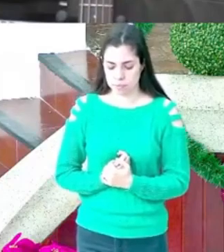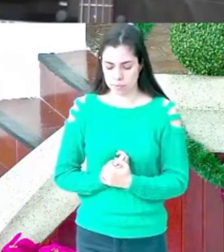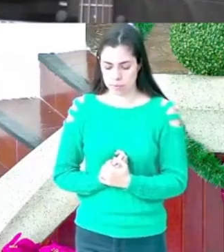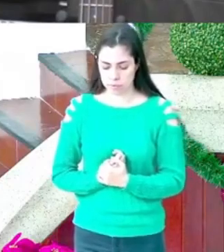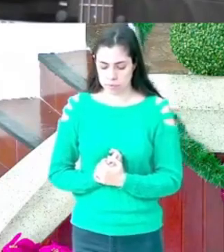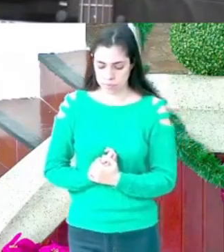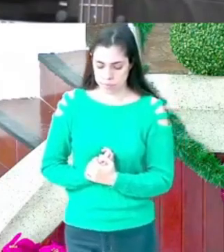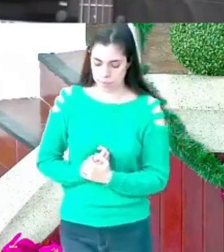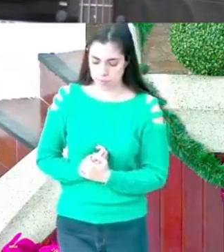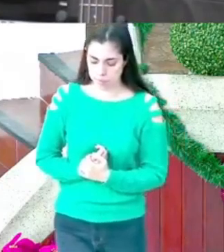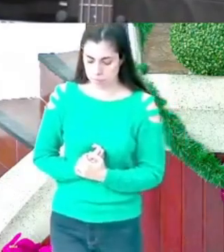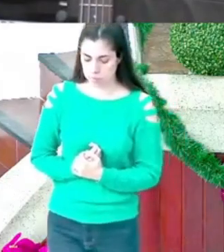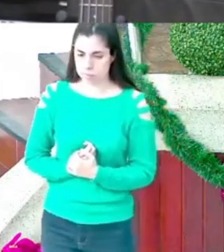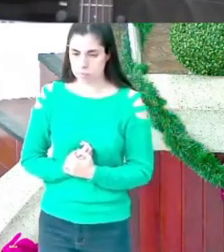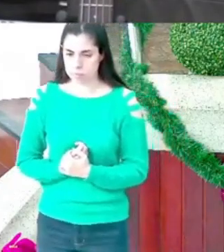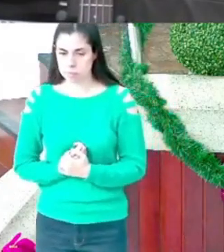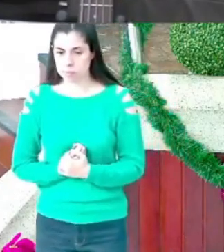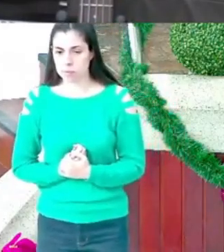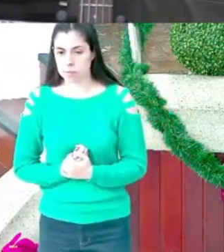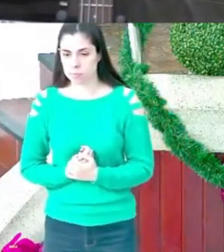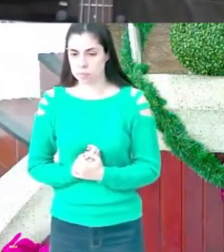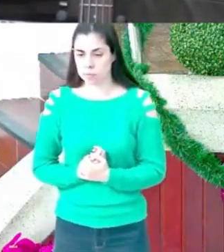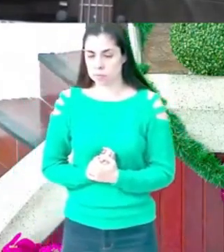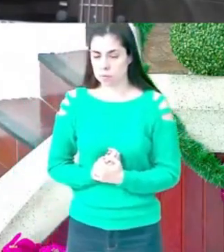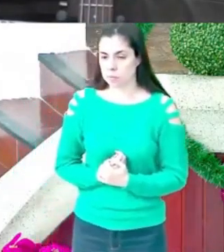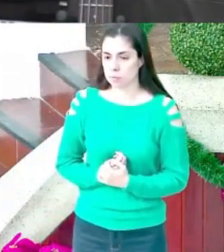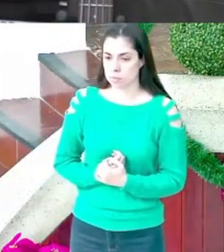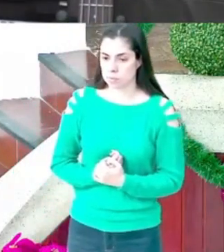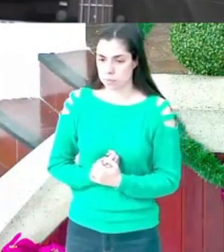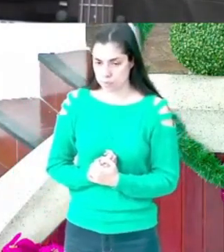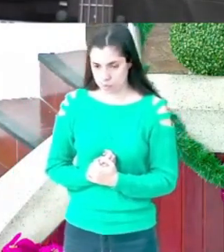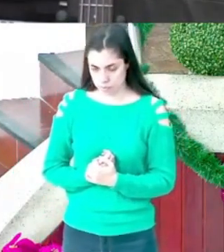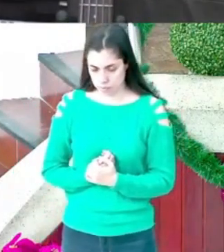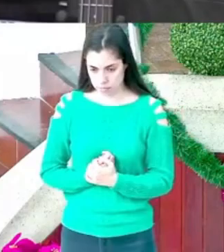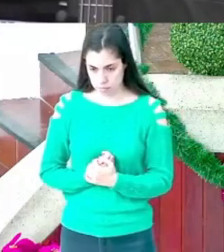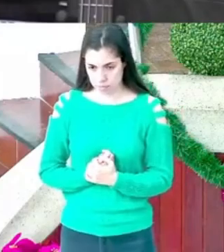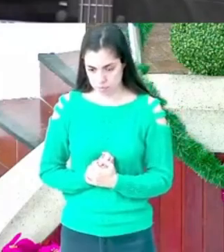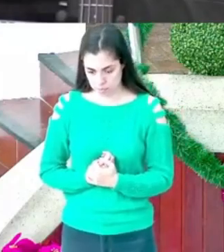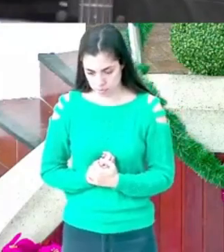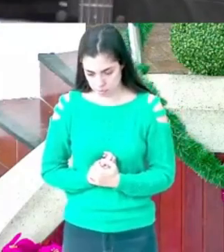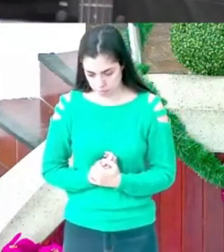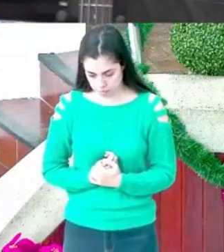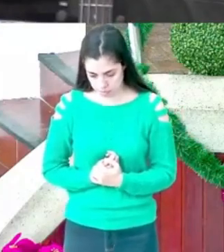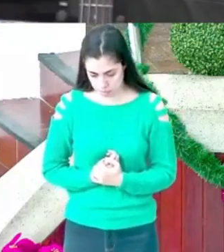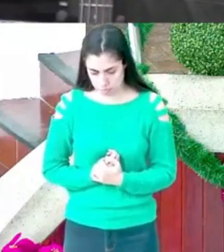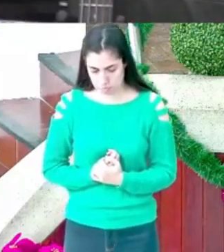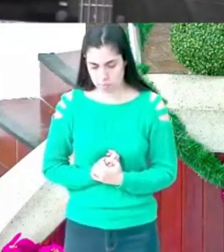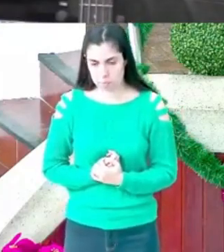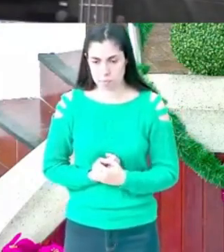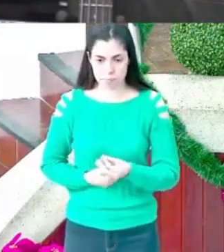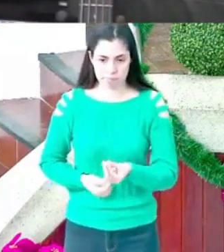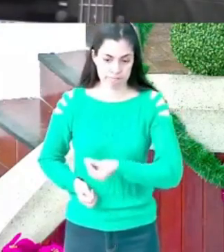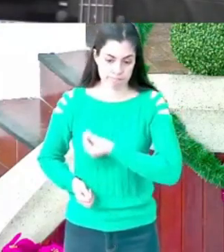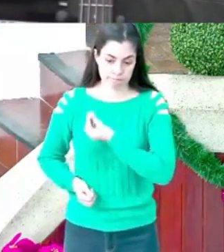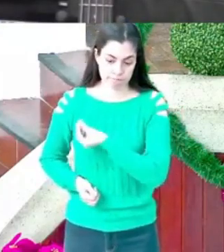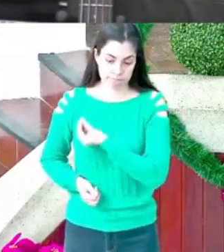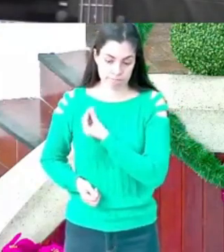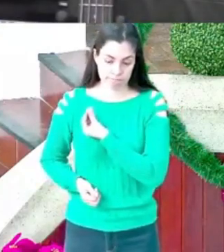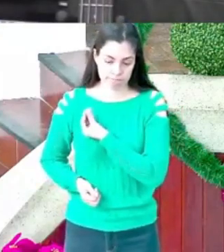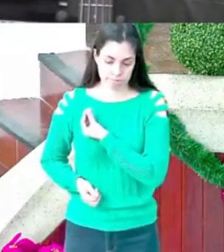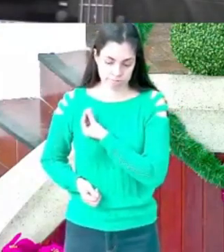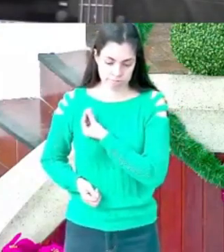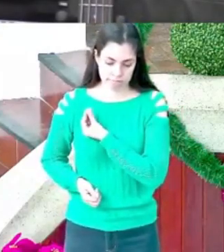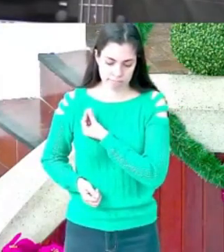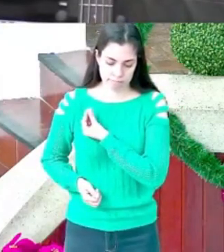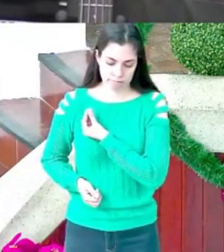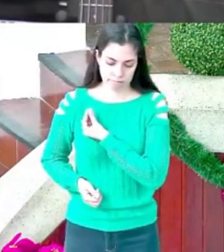quando essas obras são transmitidas através das nossas vidas em atos,